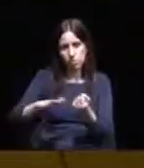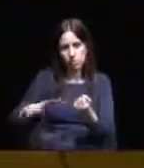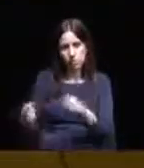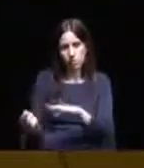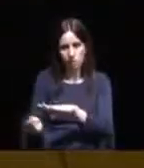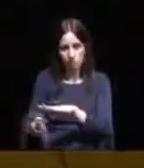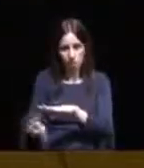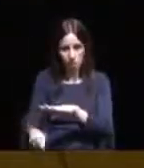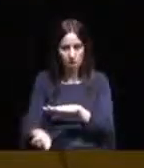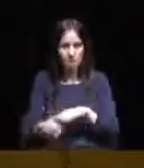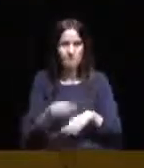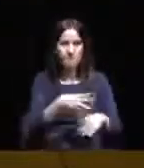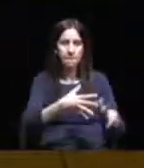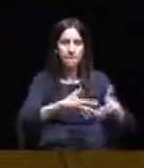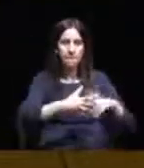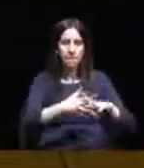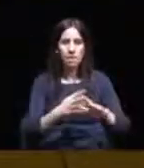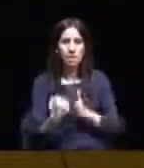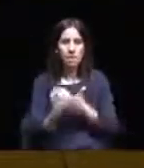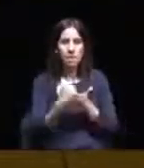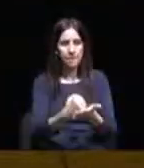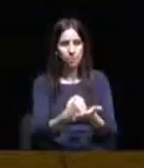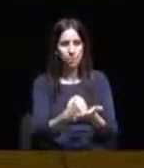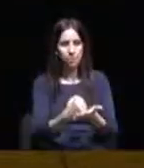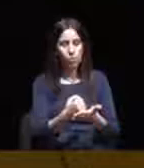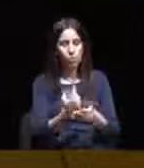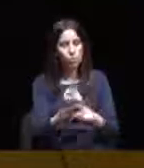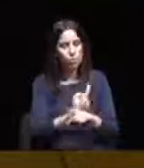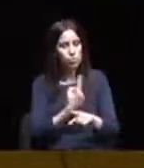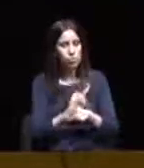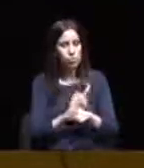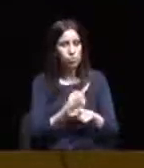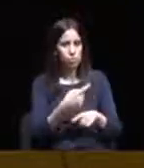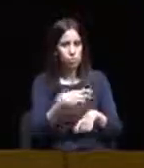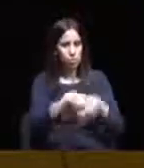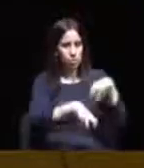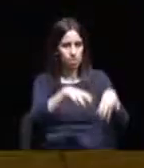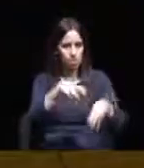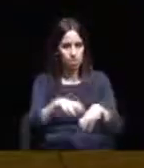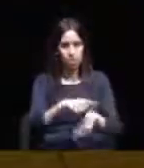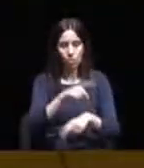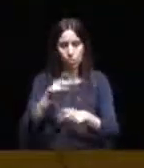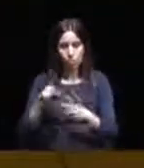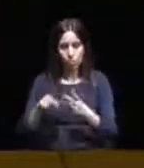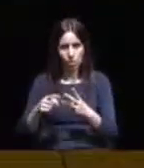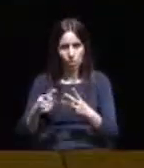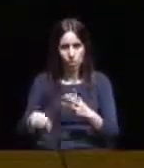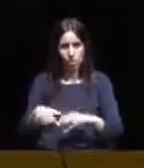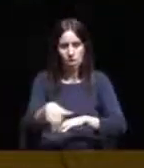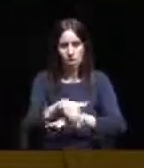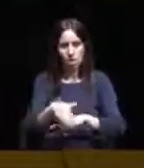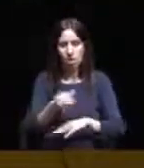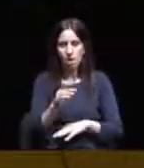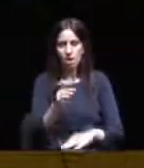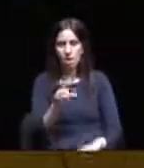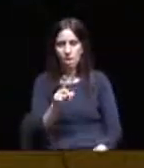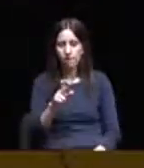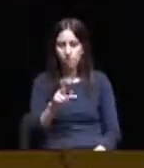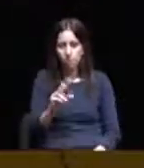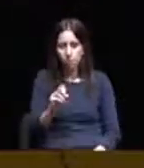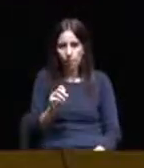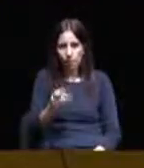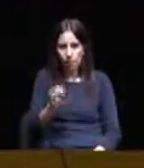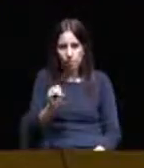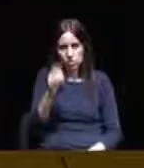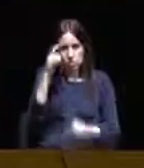estacionamento subterrâneo e uma infraestrutura de apoio à logística urbana. A outra parcela localiza-se na Avenida Álvaro Paes e destina-se